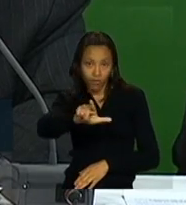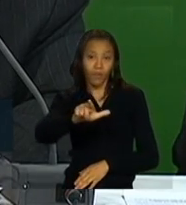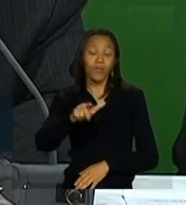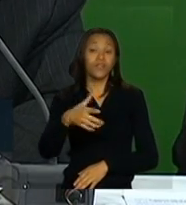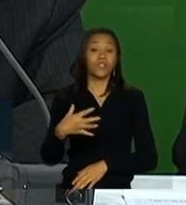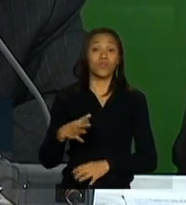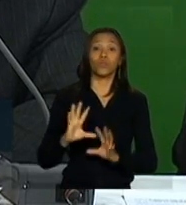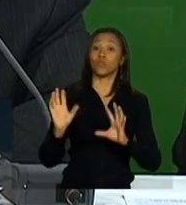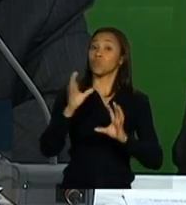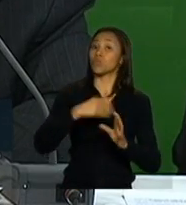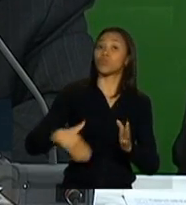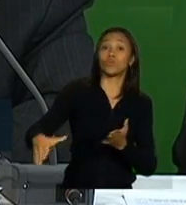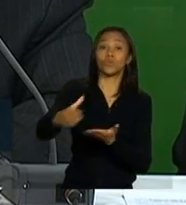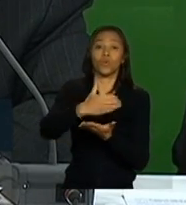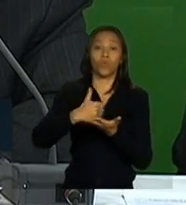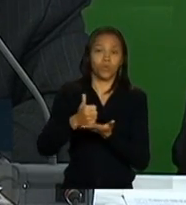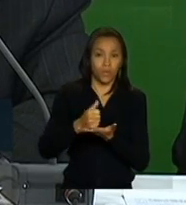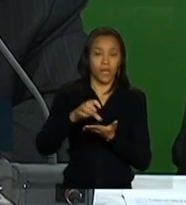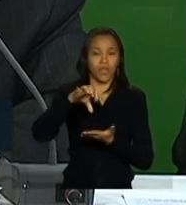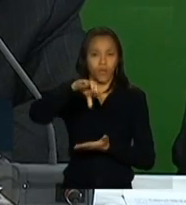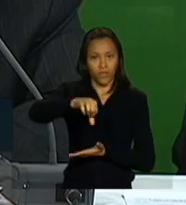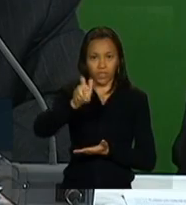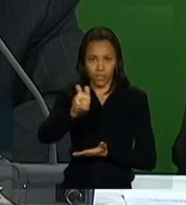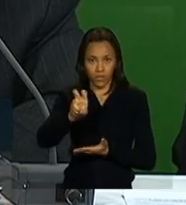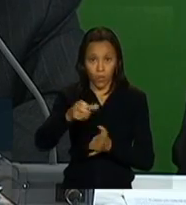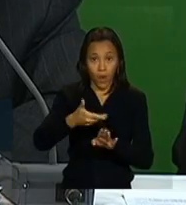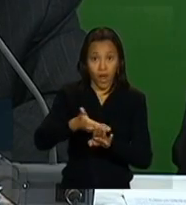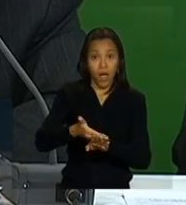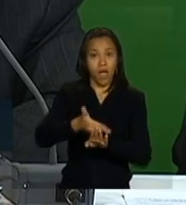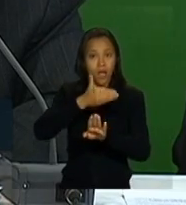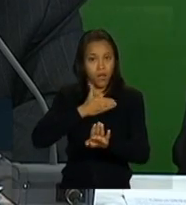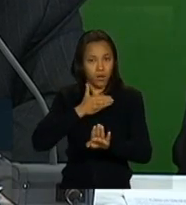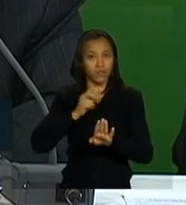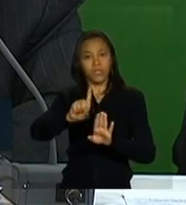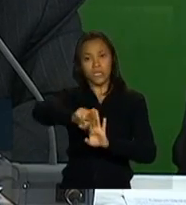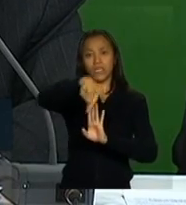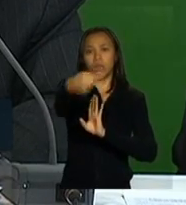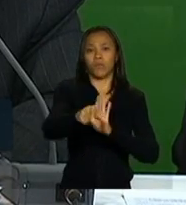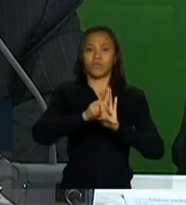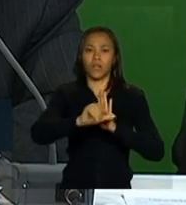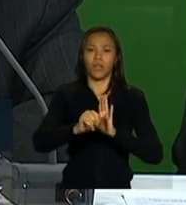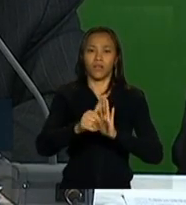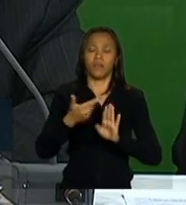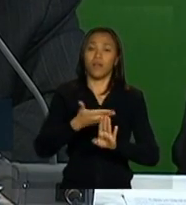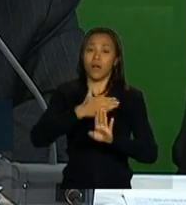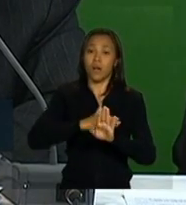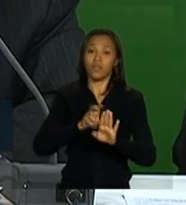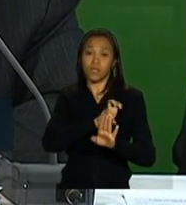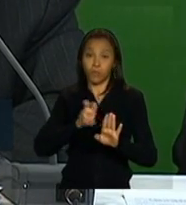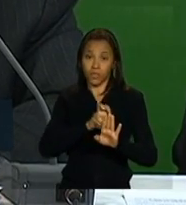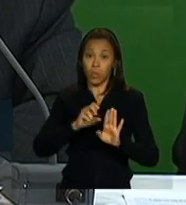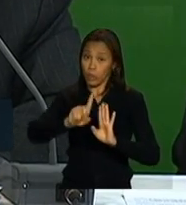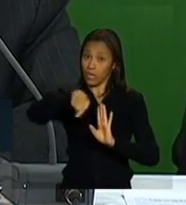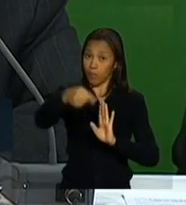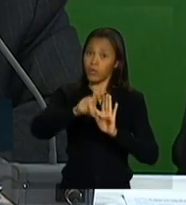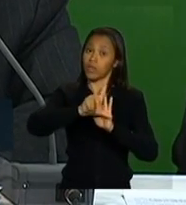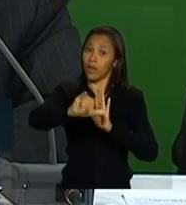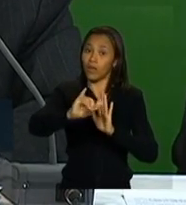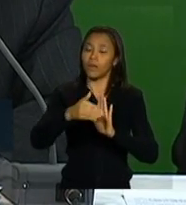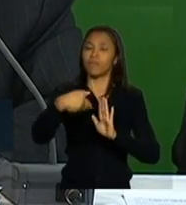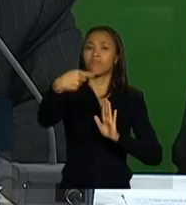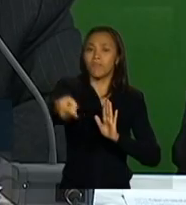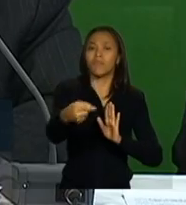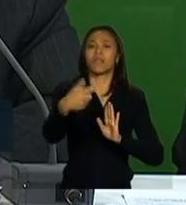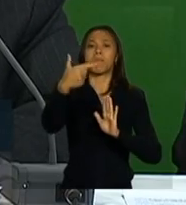todos os arrendamentos, antes e os depois da lei. Antes da lei, 55. Depois da lei, tem